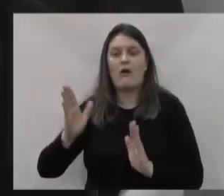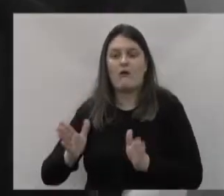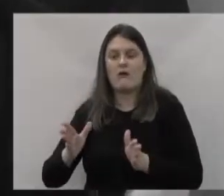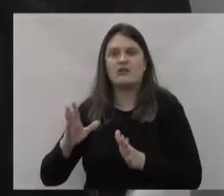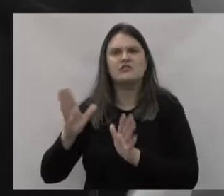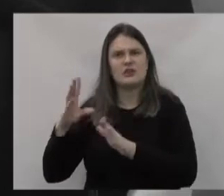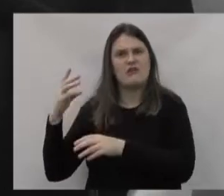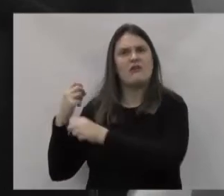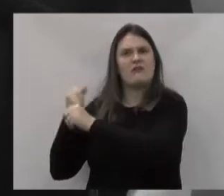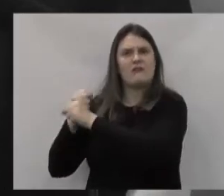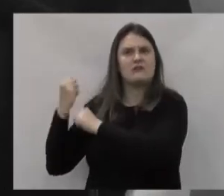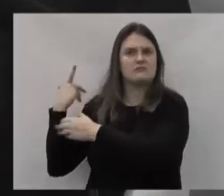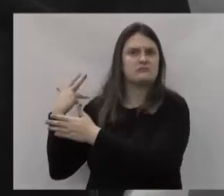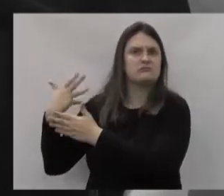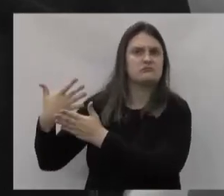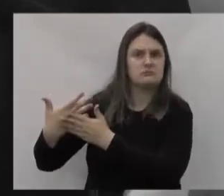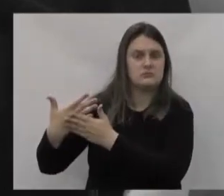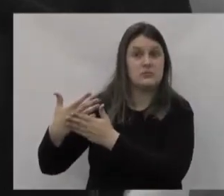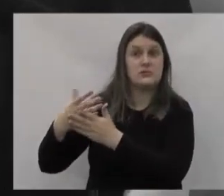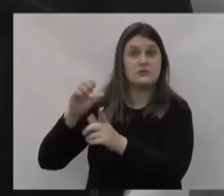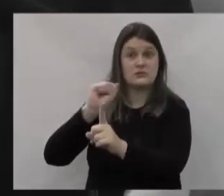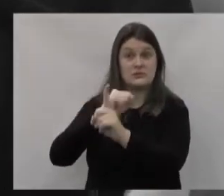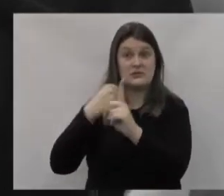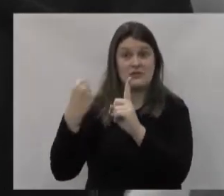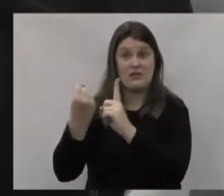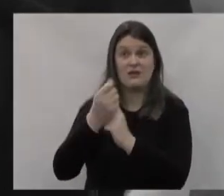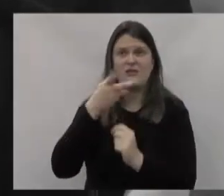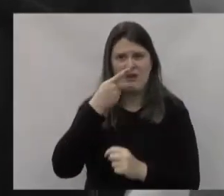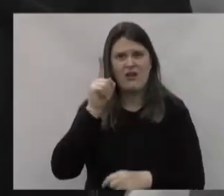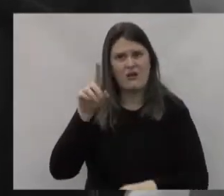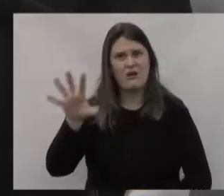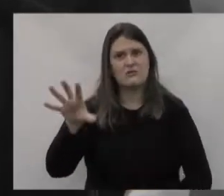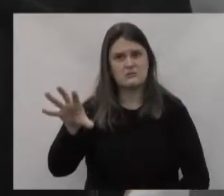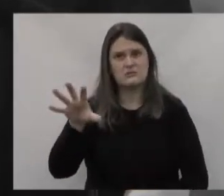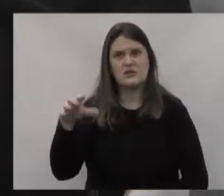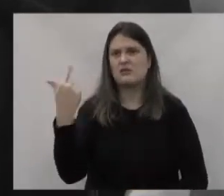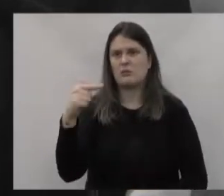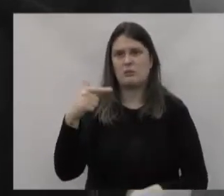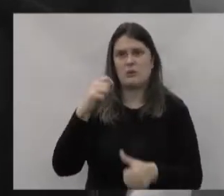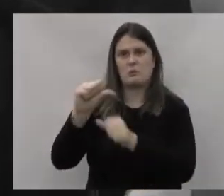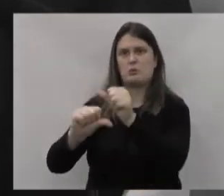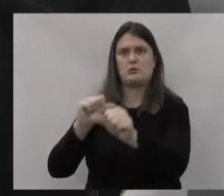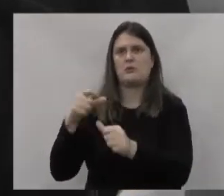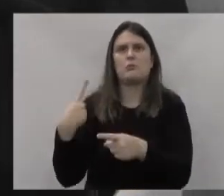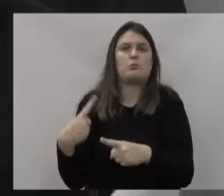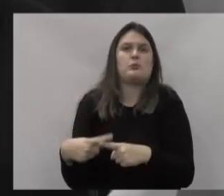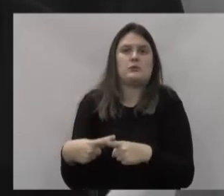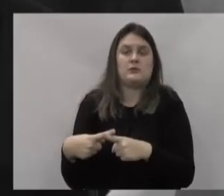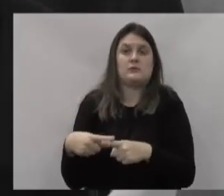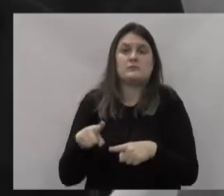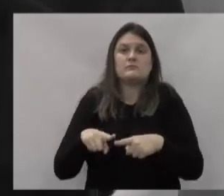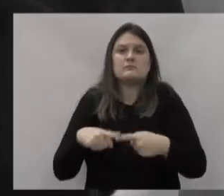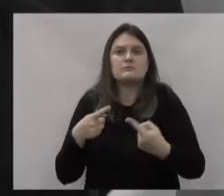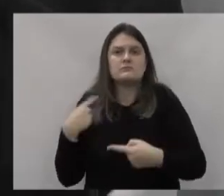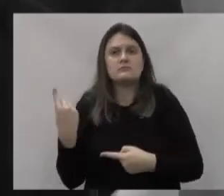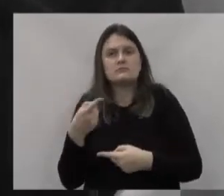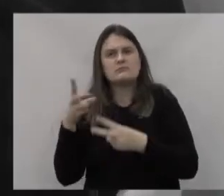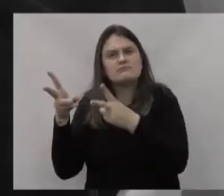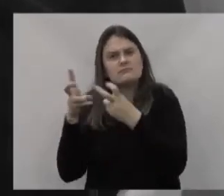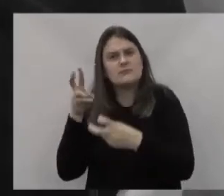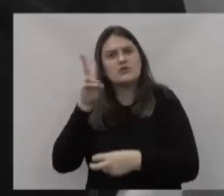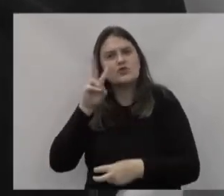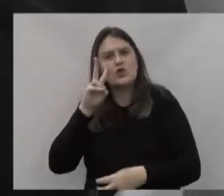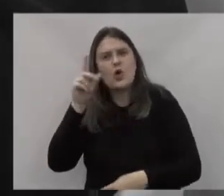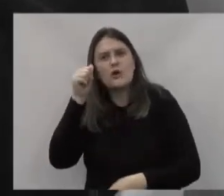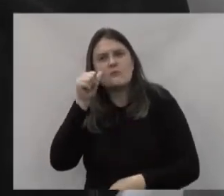difícil porque, como eu falei antes, a sociedade diz que é assim, não tem que mudar. Mas quando a gente vê histórias como a